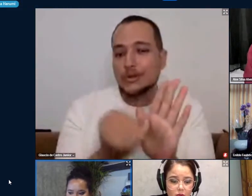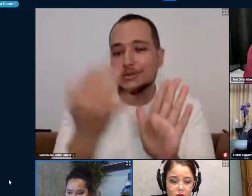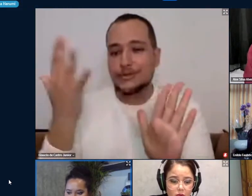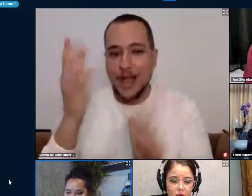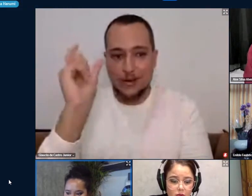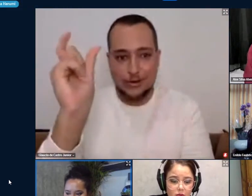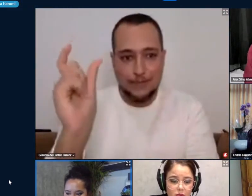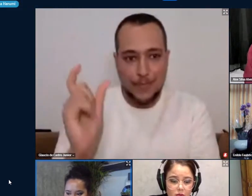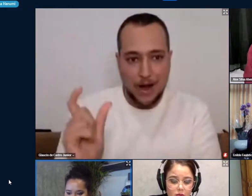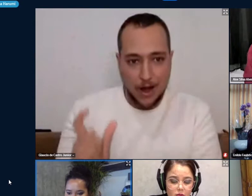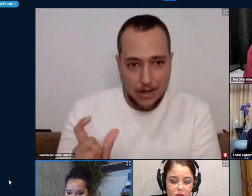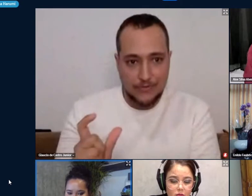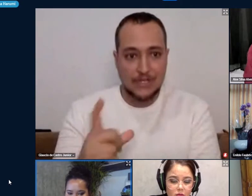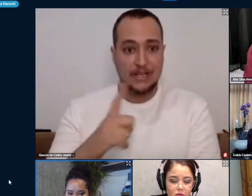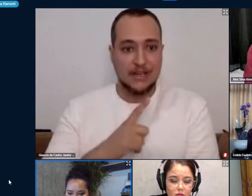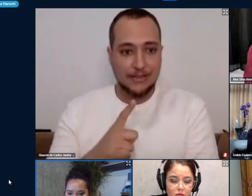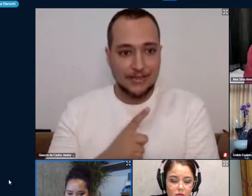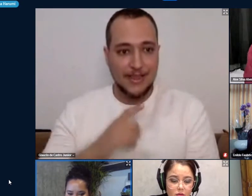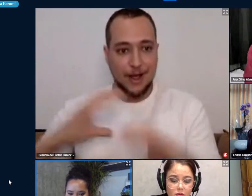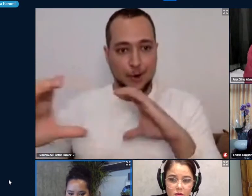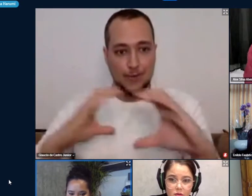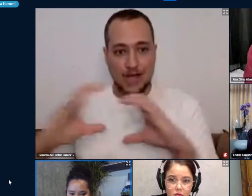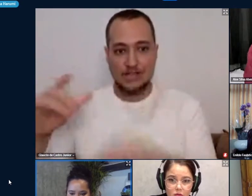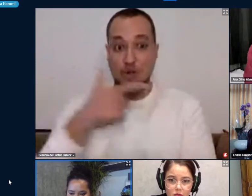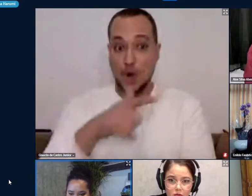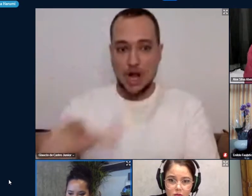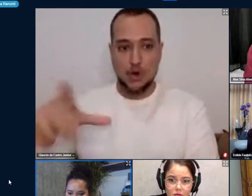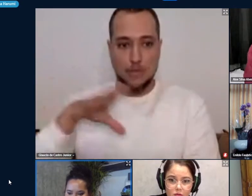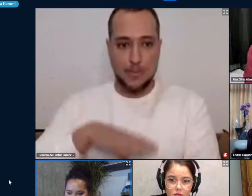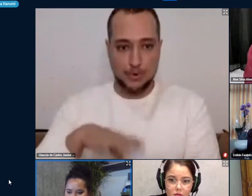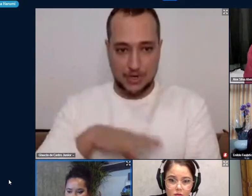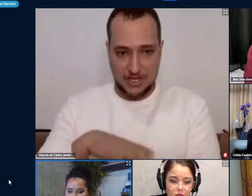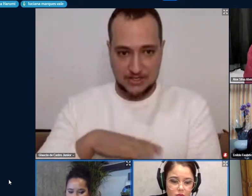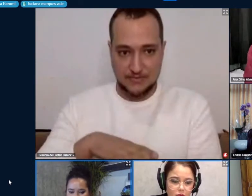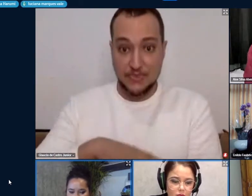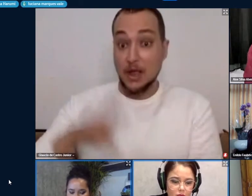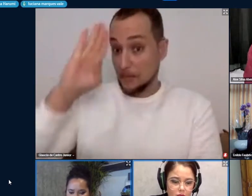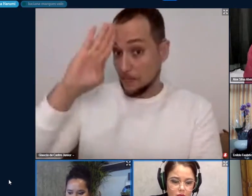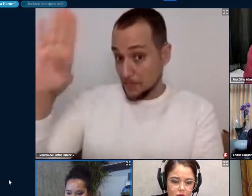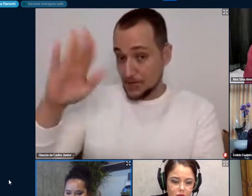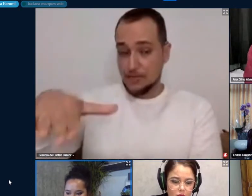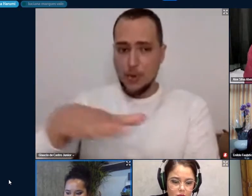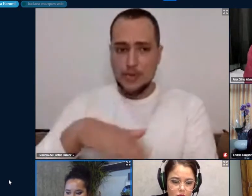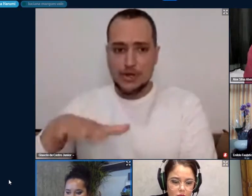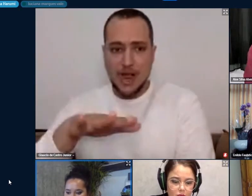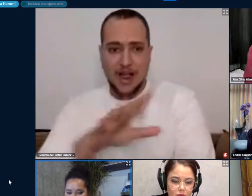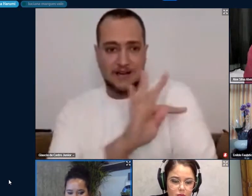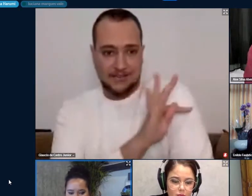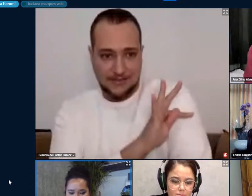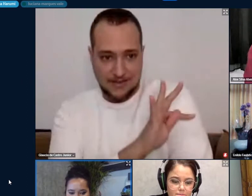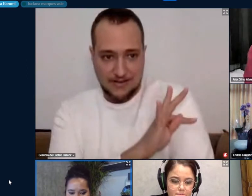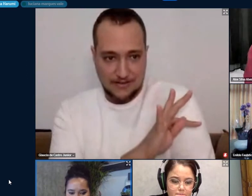foram exatamente dois séculos. A gente partiu de uma referência de criação da primeira escola para surdos,